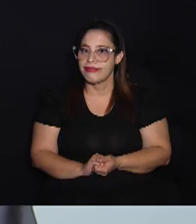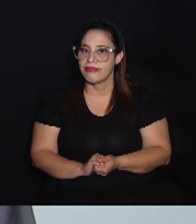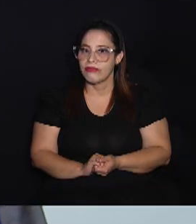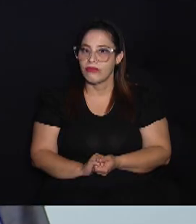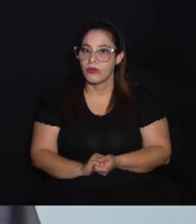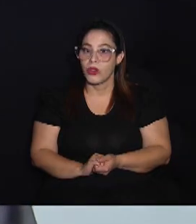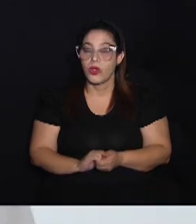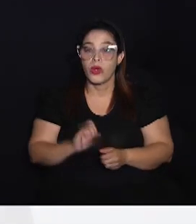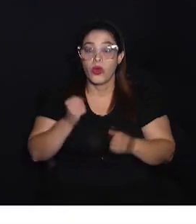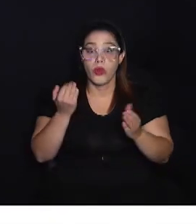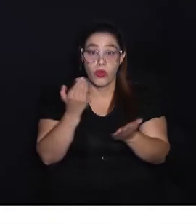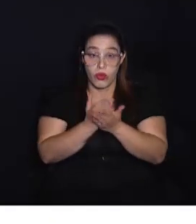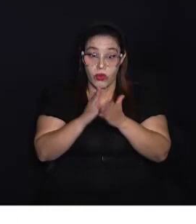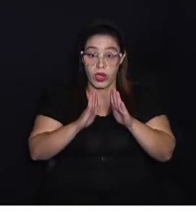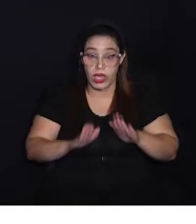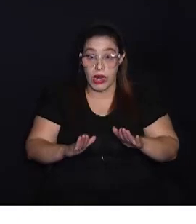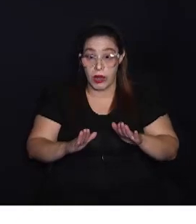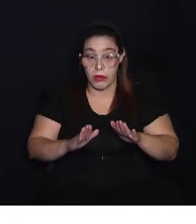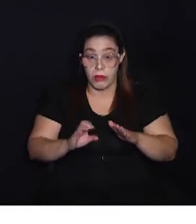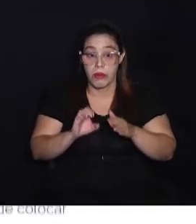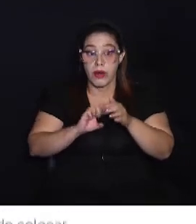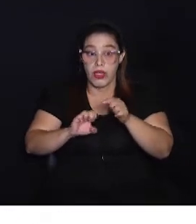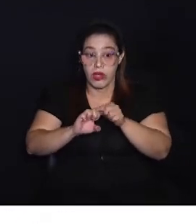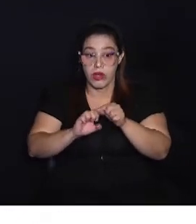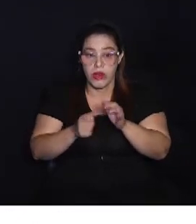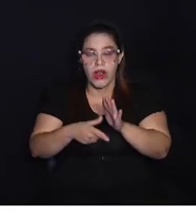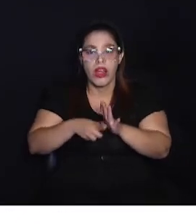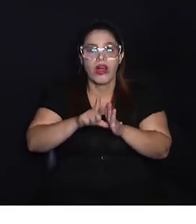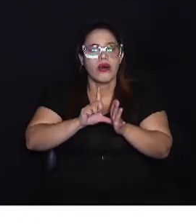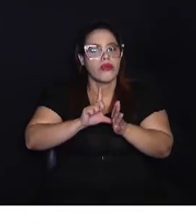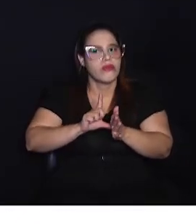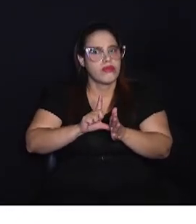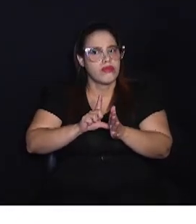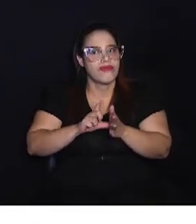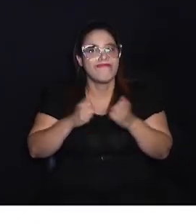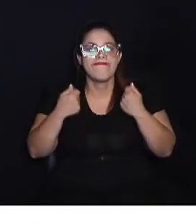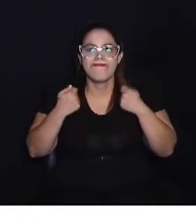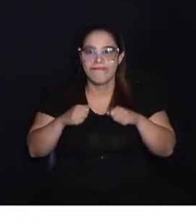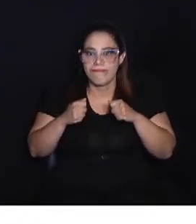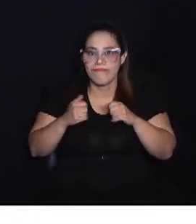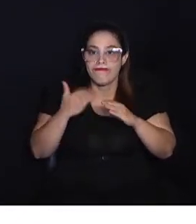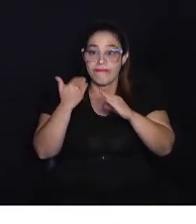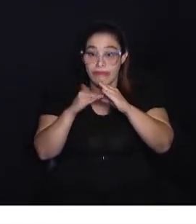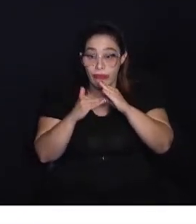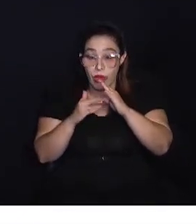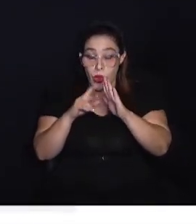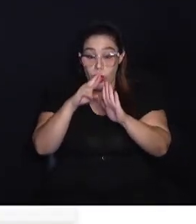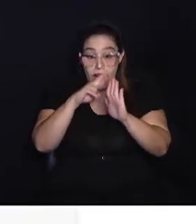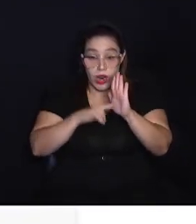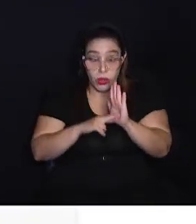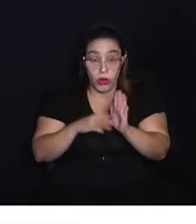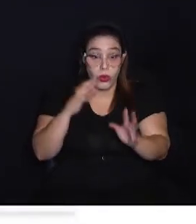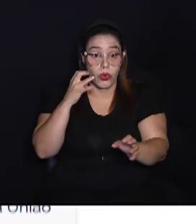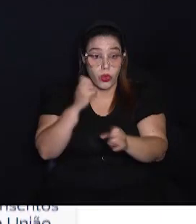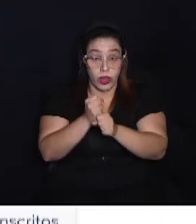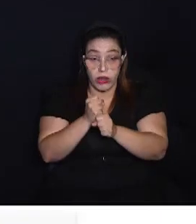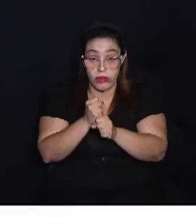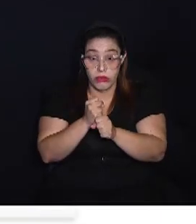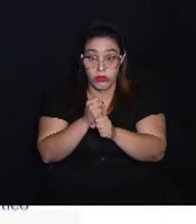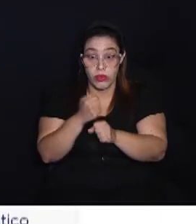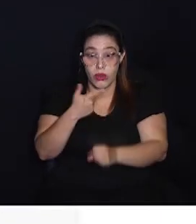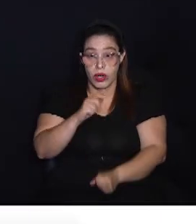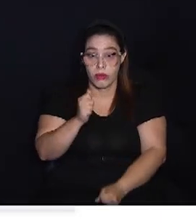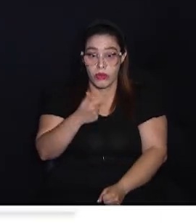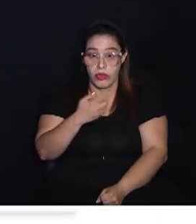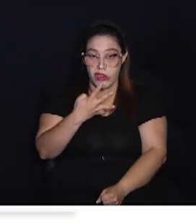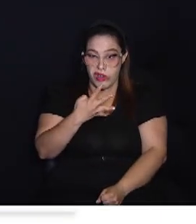É quando você encerra a empresa, automaticamente antes do encerramento, há a exigência de você enviar o relatório daquele ano. Então, se eu estou aqui em 2024 e